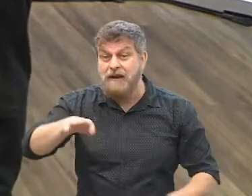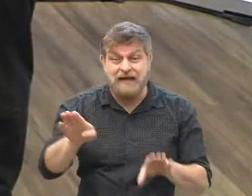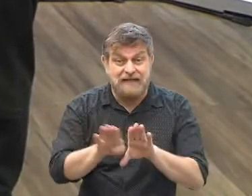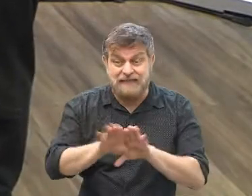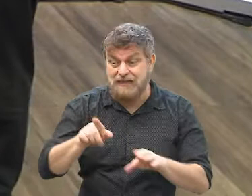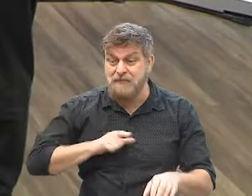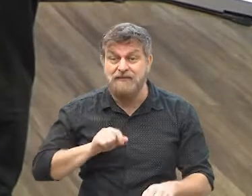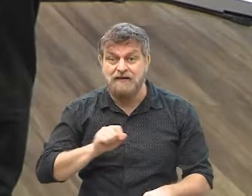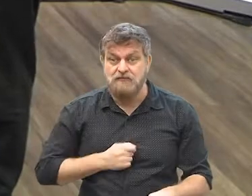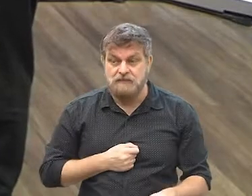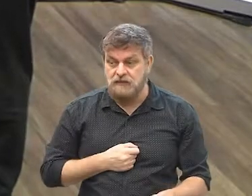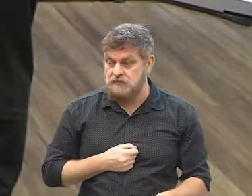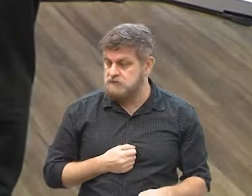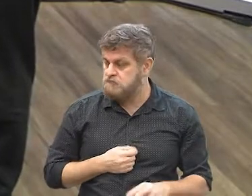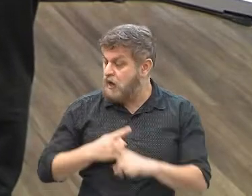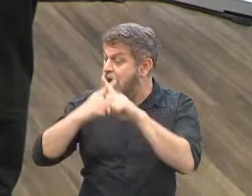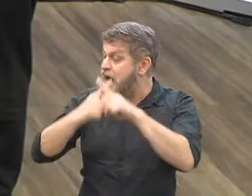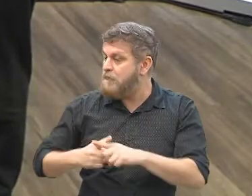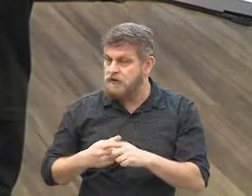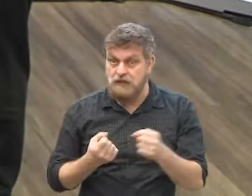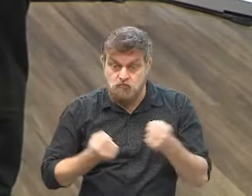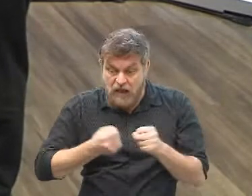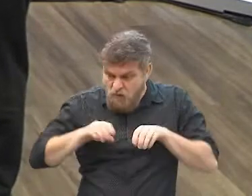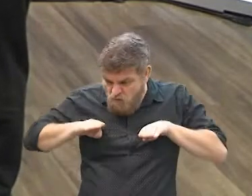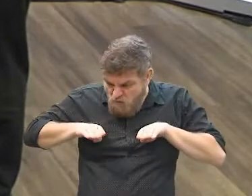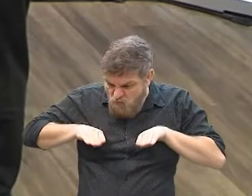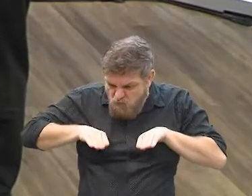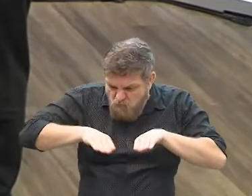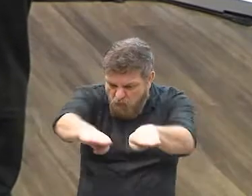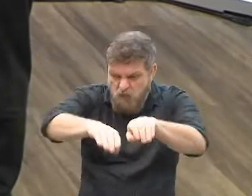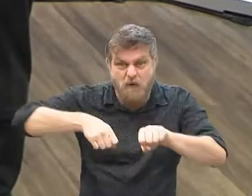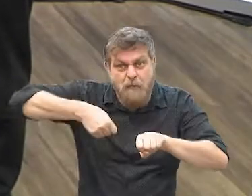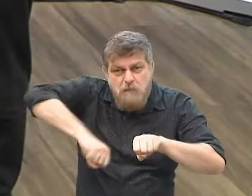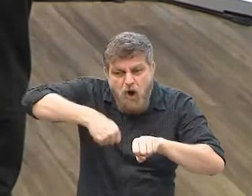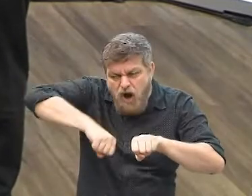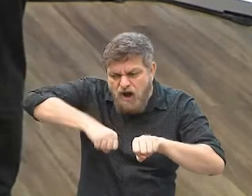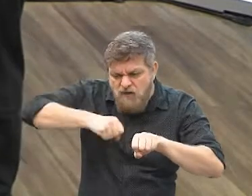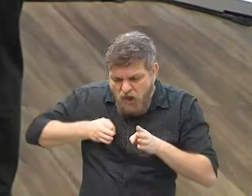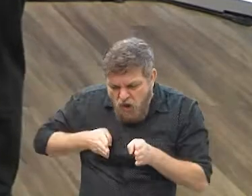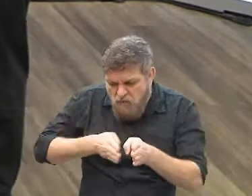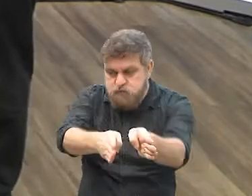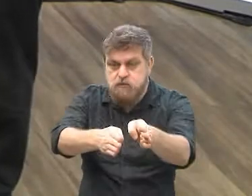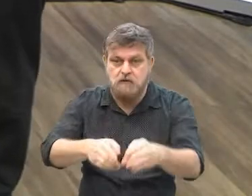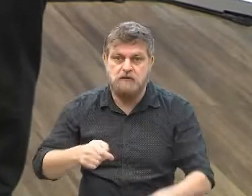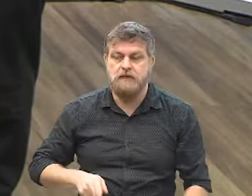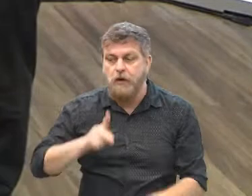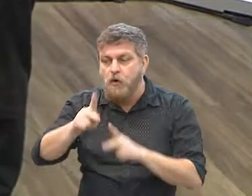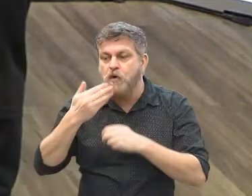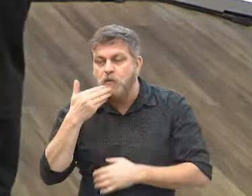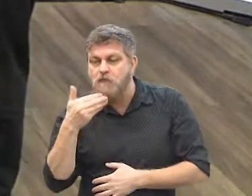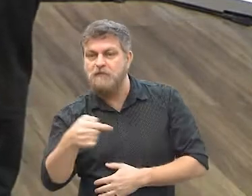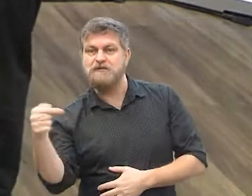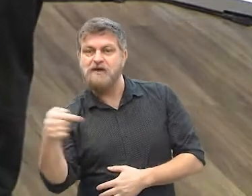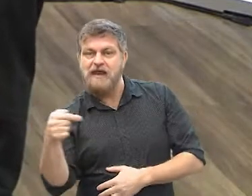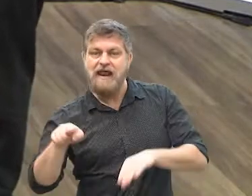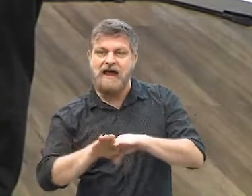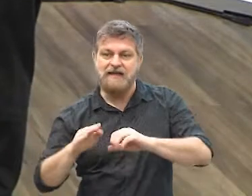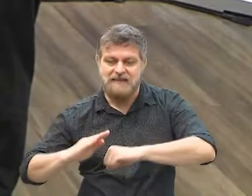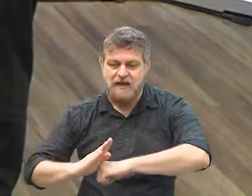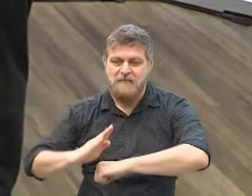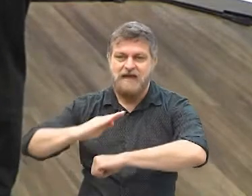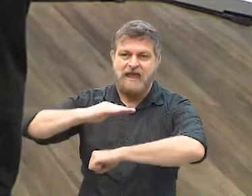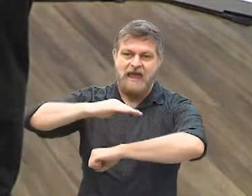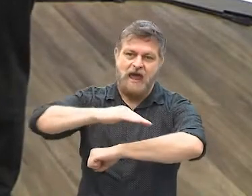racha, de moto e tal. E aí a população lá também está pedindo lombada. A gente fez essa indicação também,